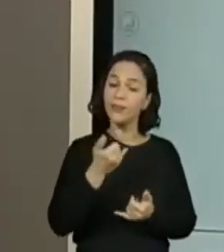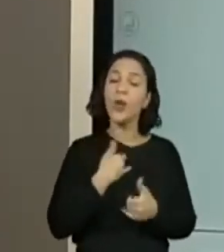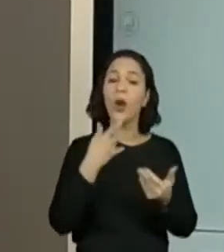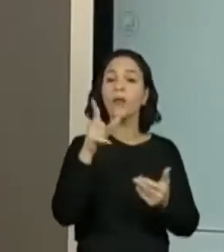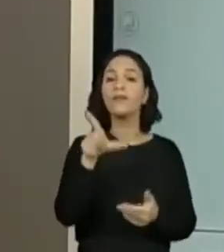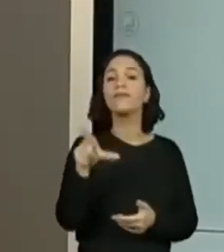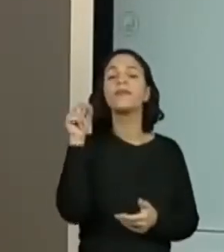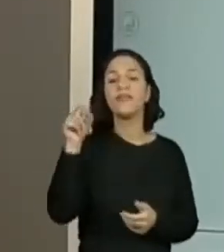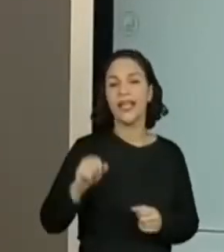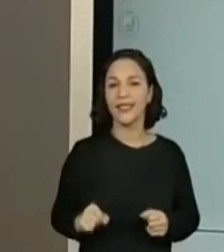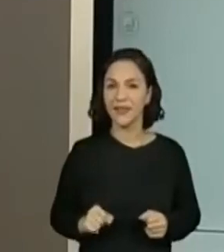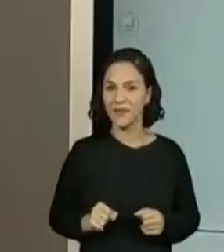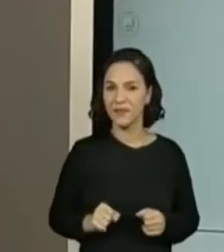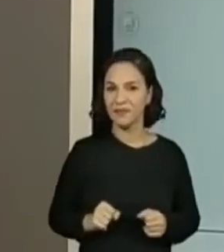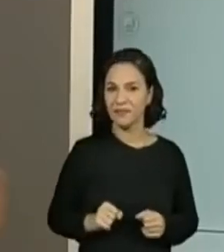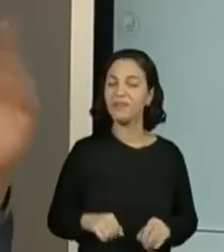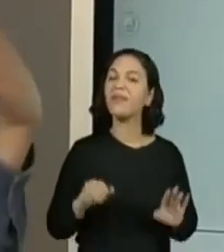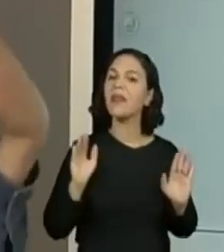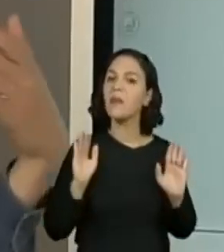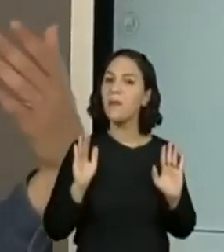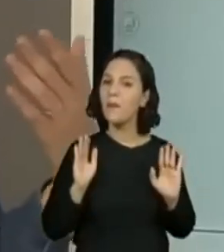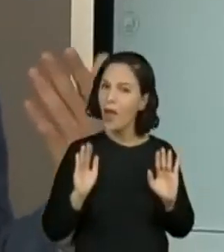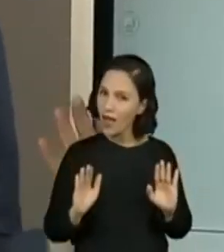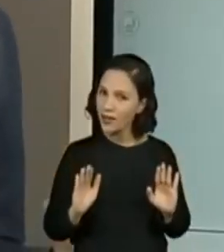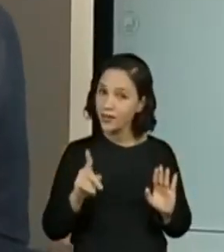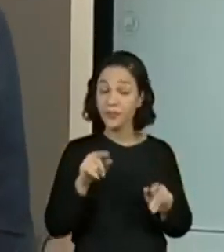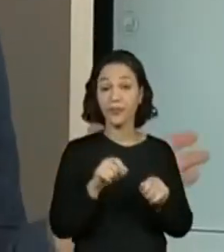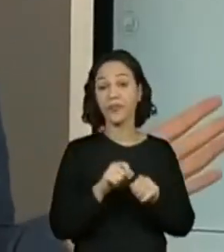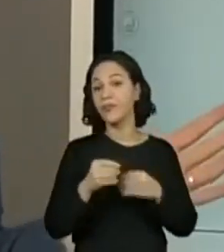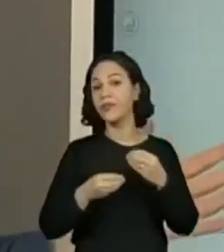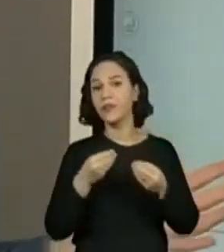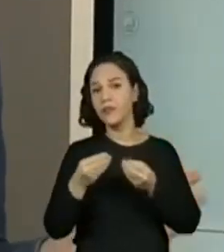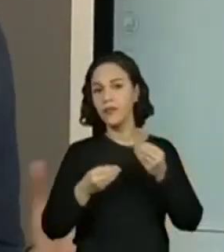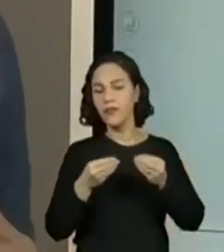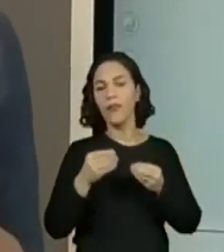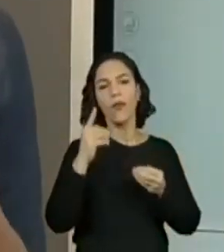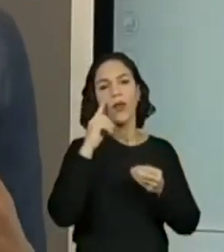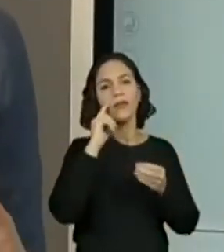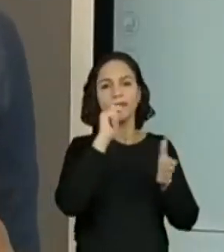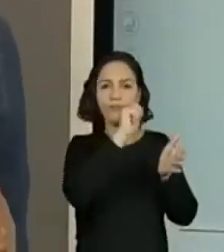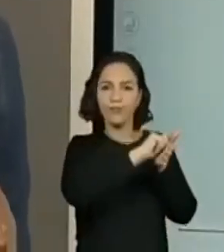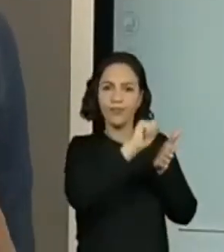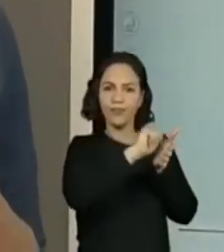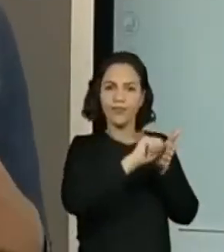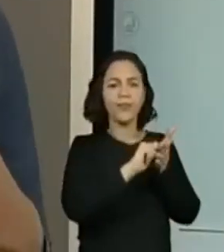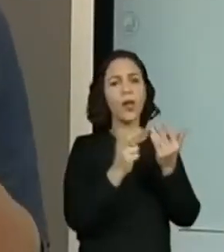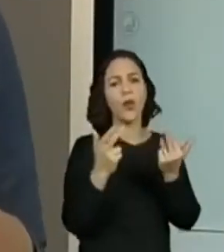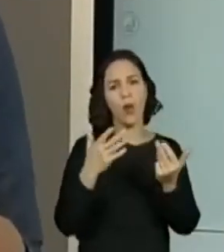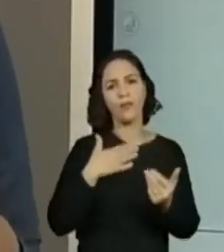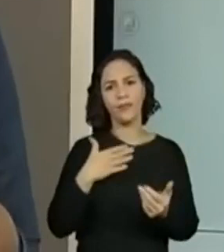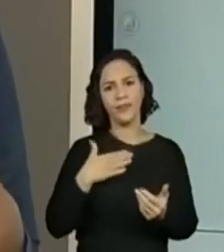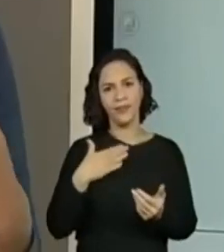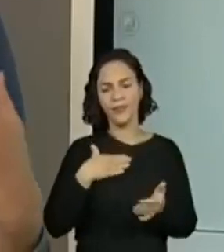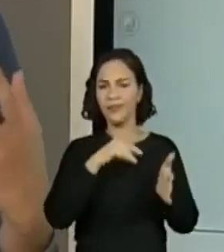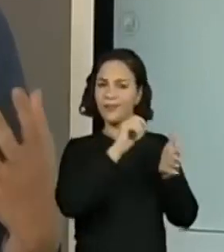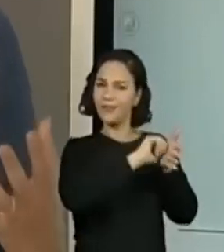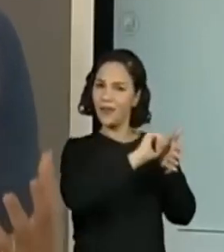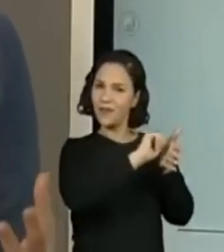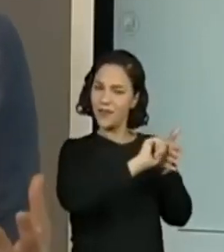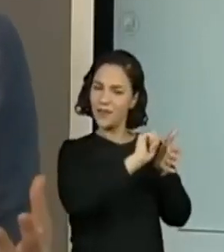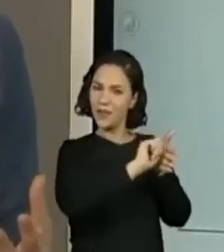preferido. Tudo bem? Para fazer isso, você vai escrever igual a professora escreveu aqui. E aí você vai